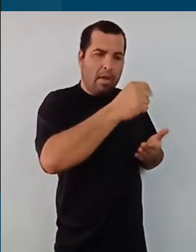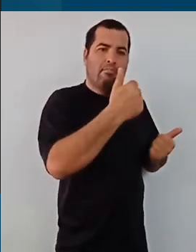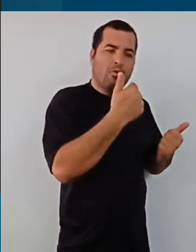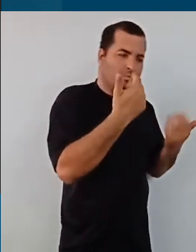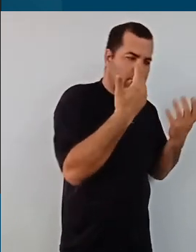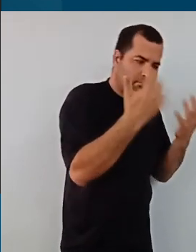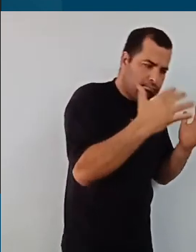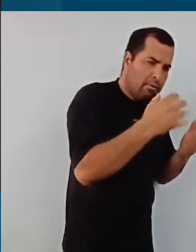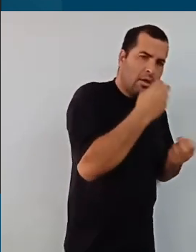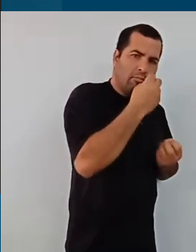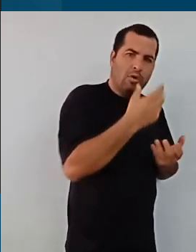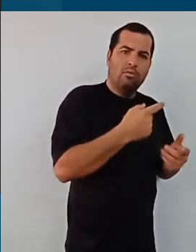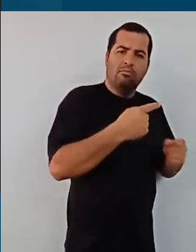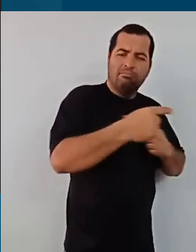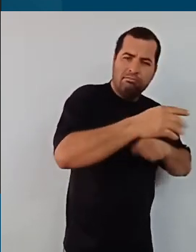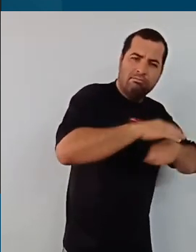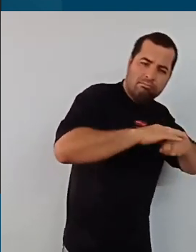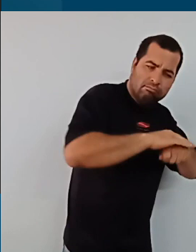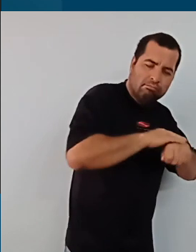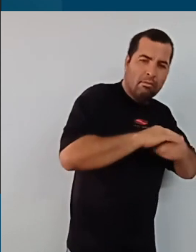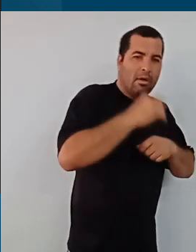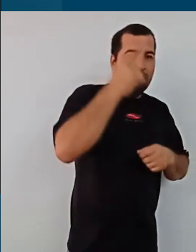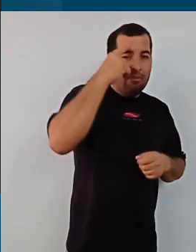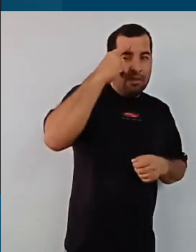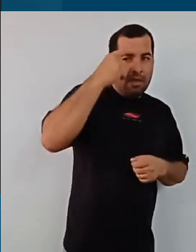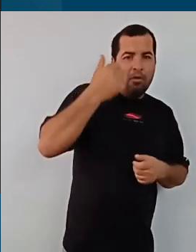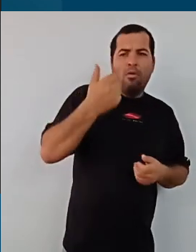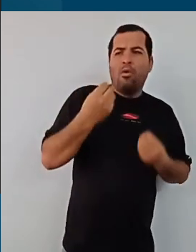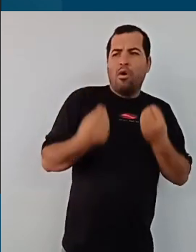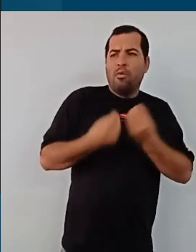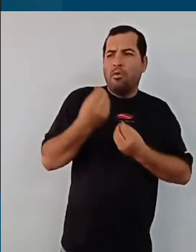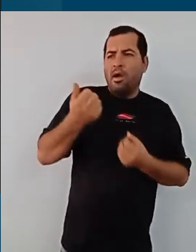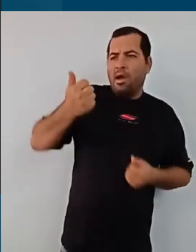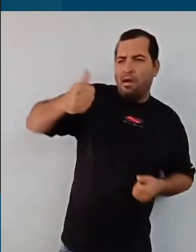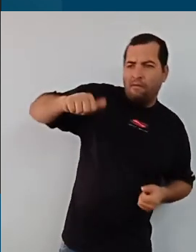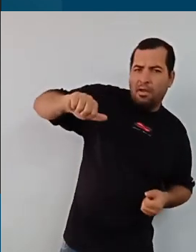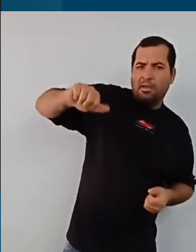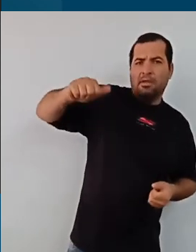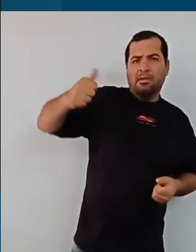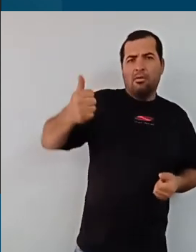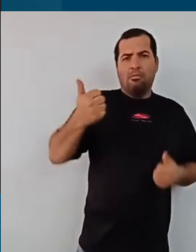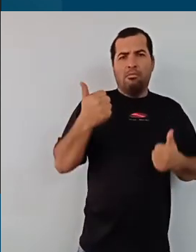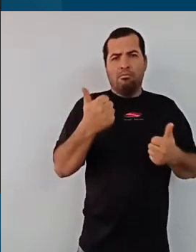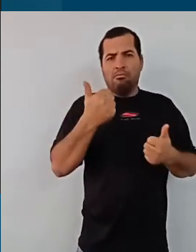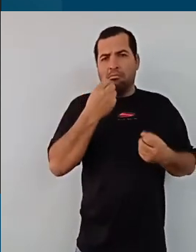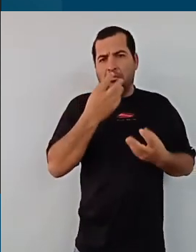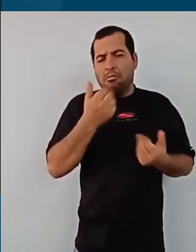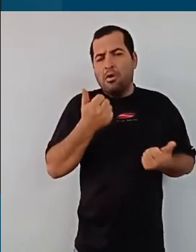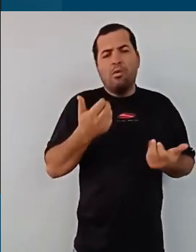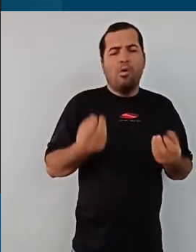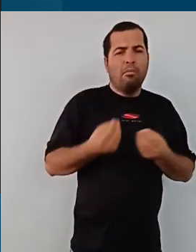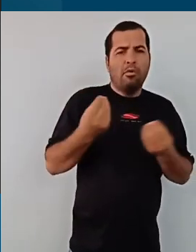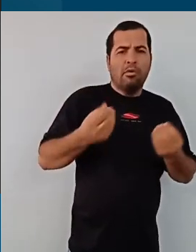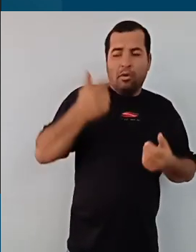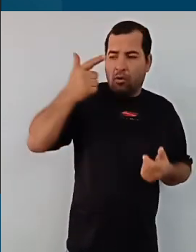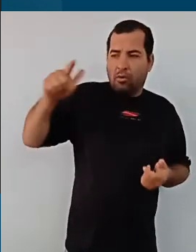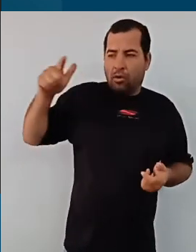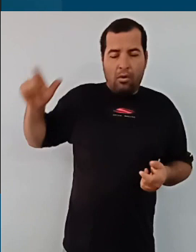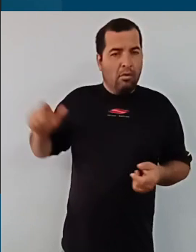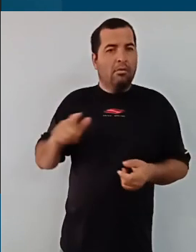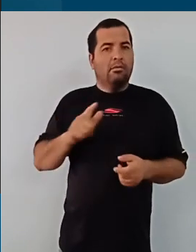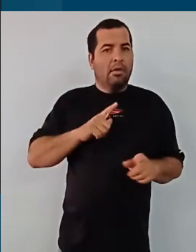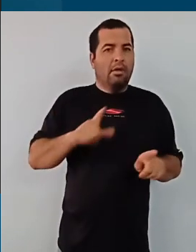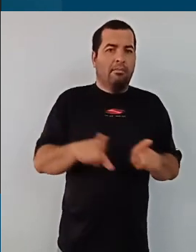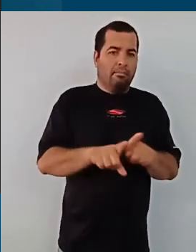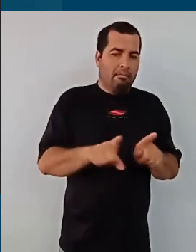pensando em diferentes instrumentos de avaliação, trazendo a autoavaliação, no sentido de o aluno se posicionar